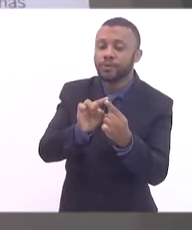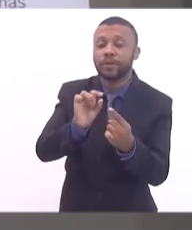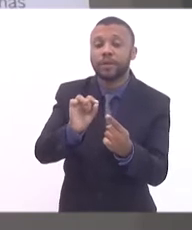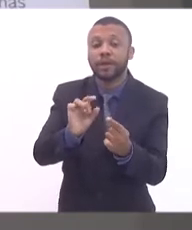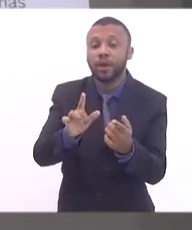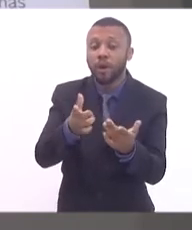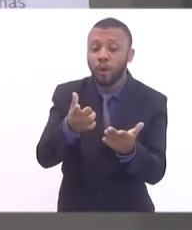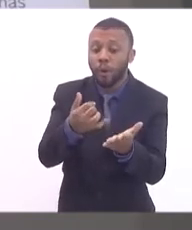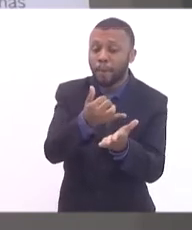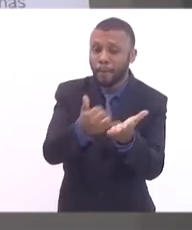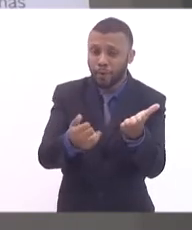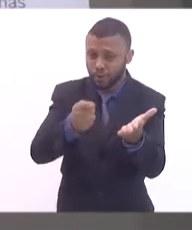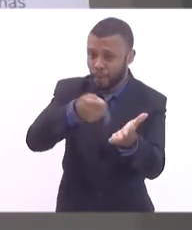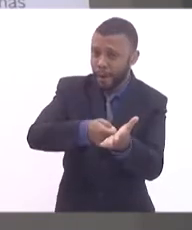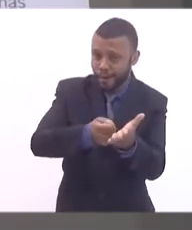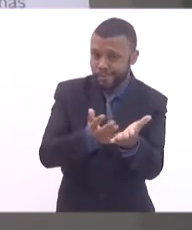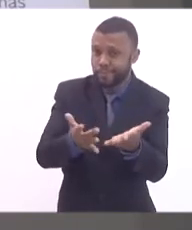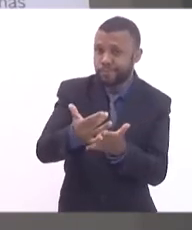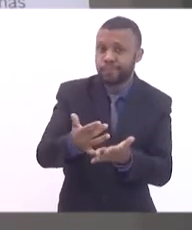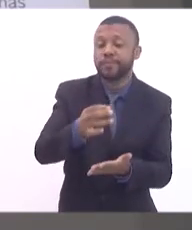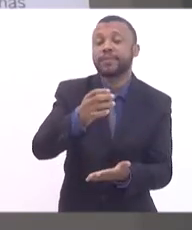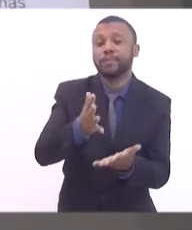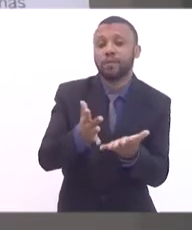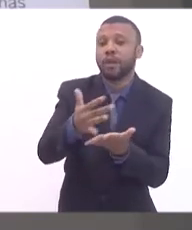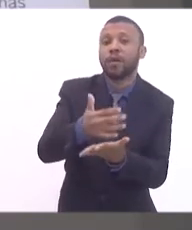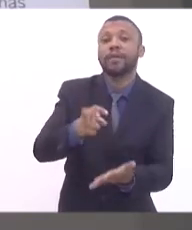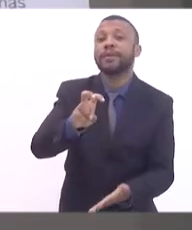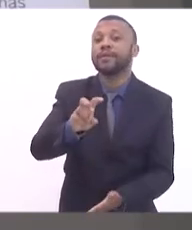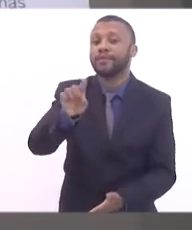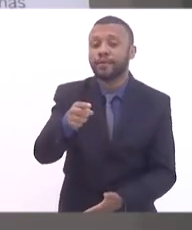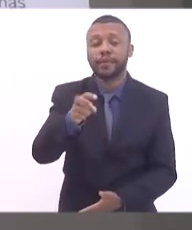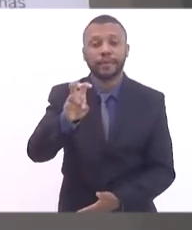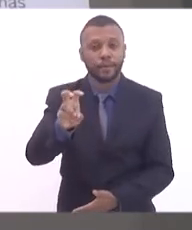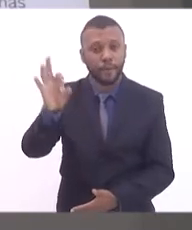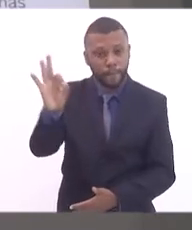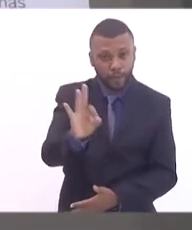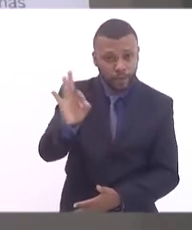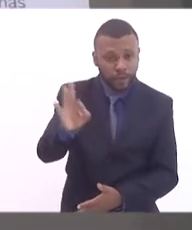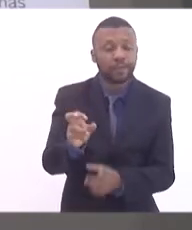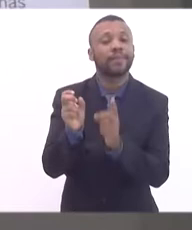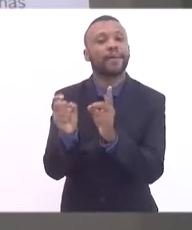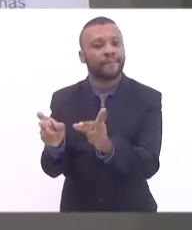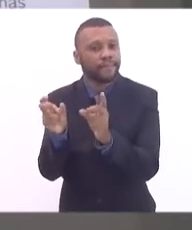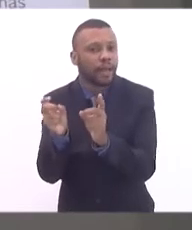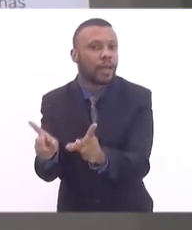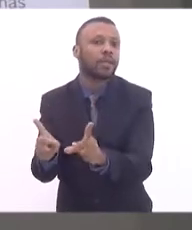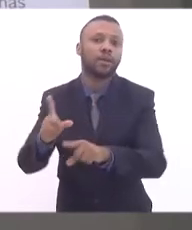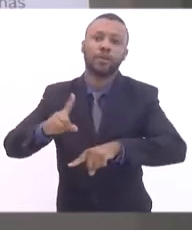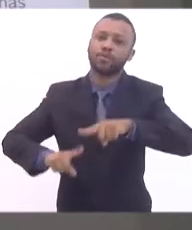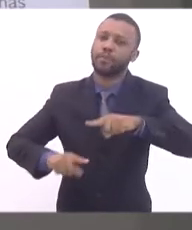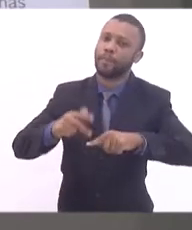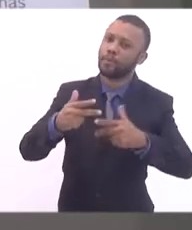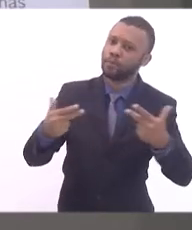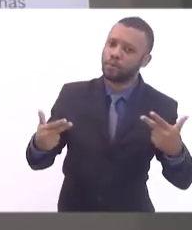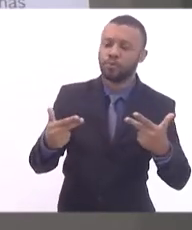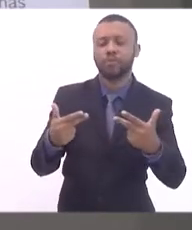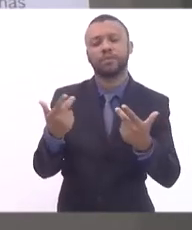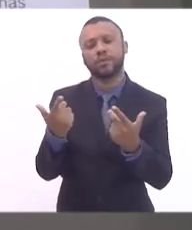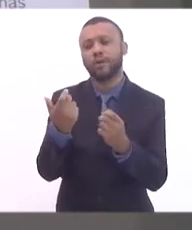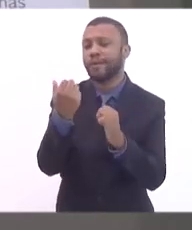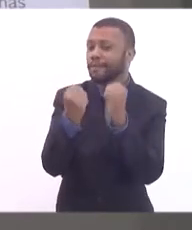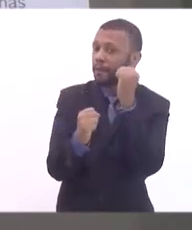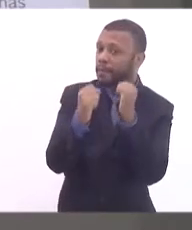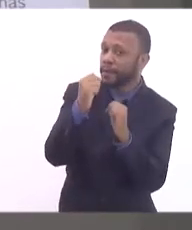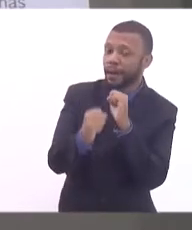5,5 nas nossas vendas e revendas de produtos sendo histórias Azul consumidos e